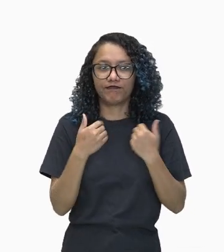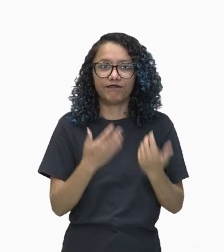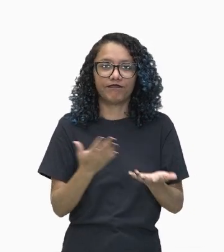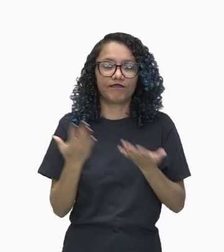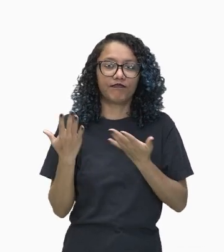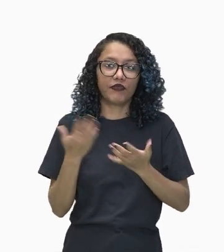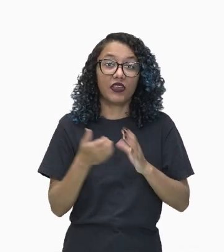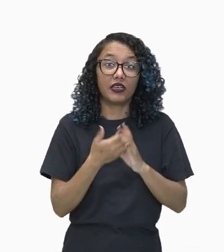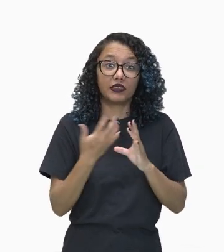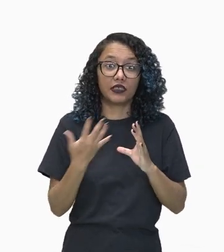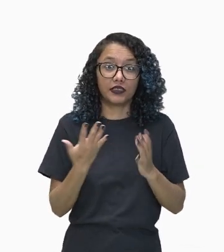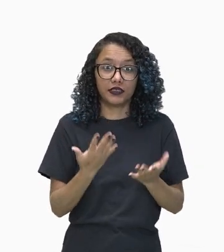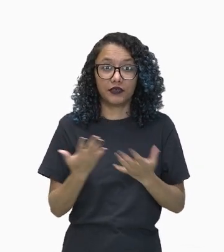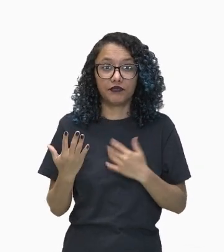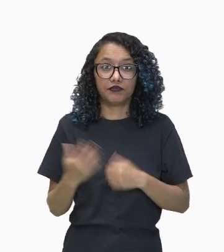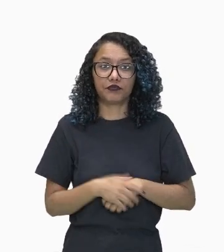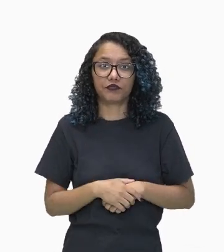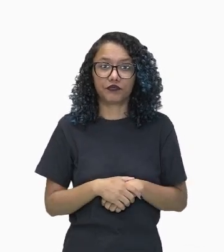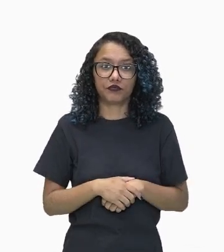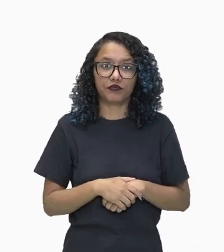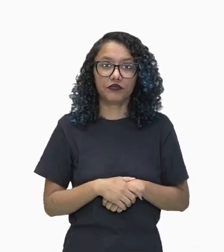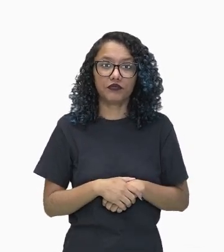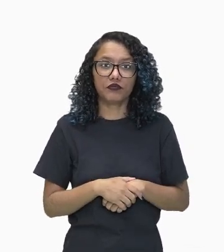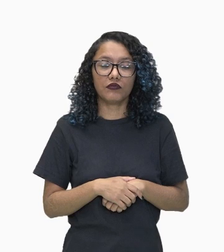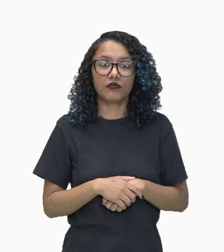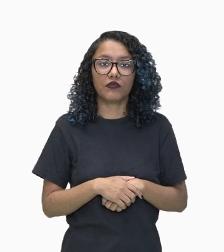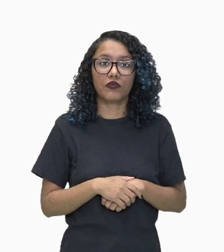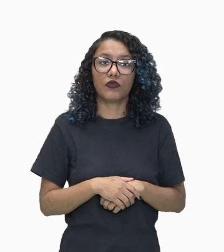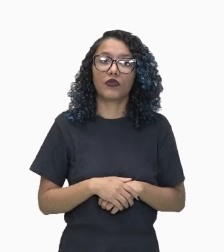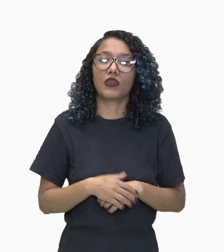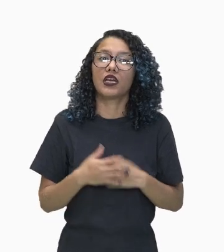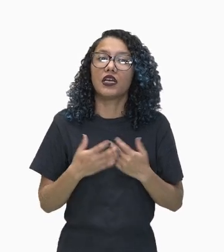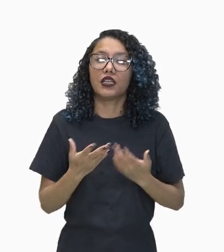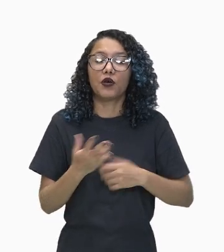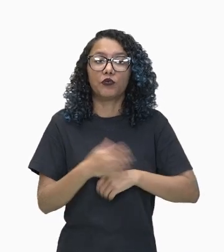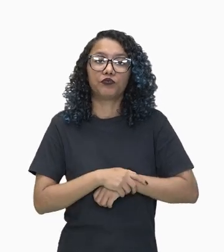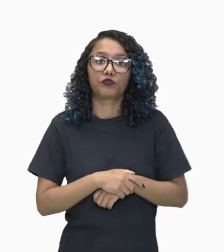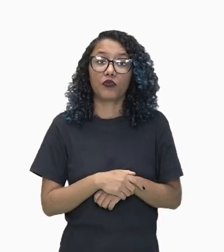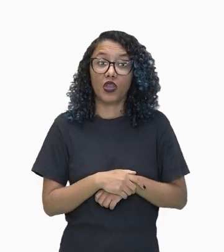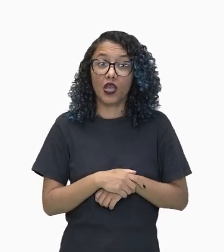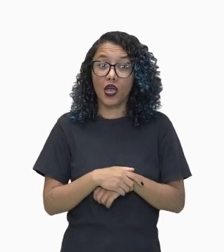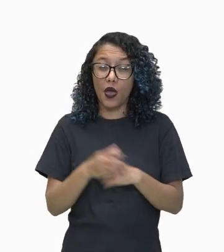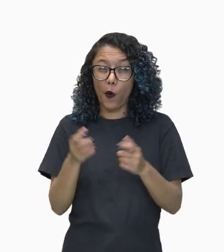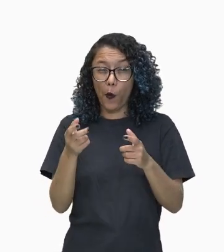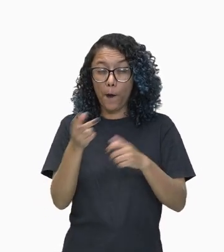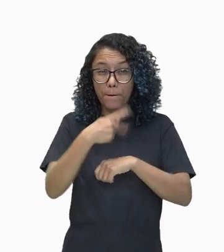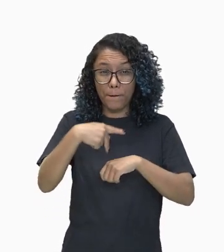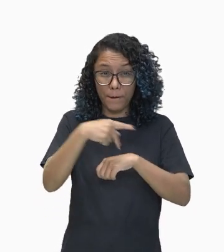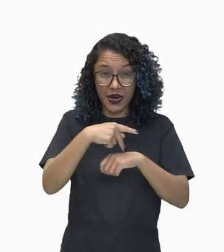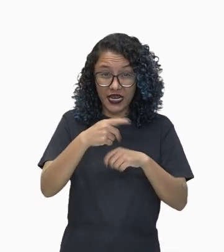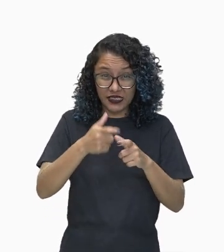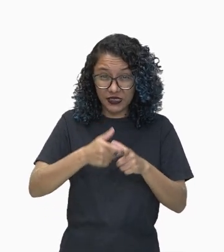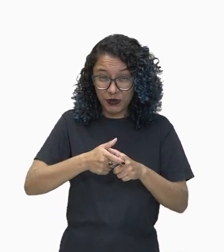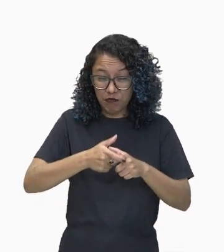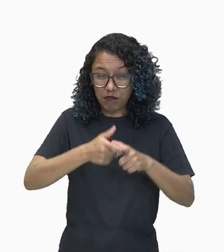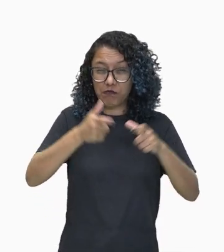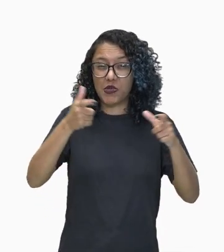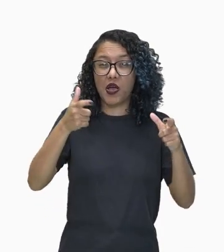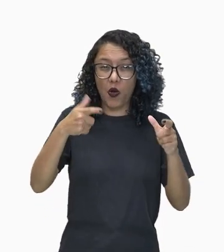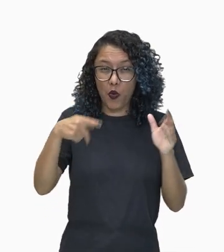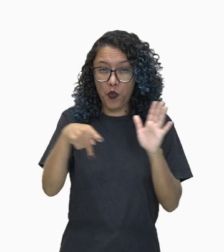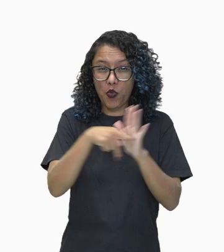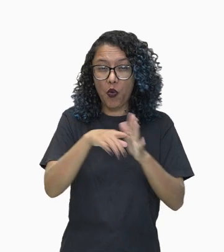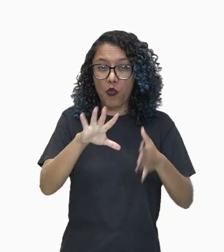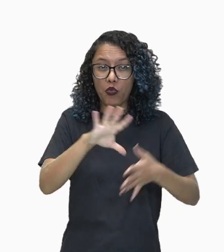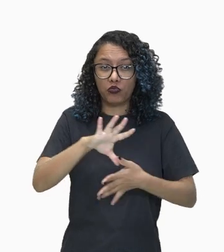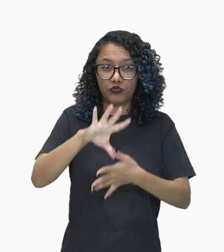Canadá é que é o maior país do mundo, ou o maior país do continente americano, tá? Ele vai ser o segundo maior